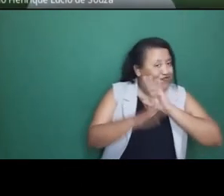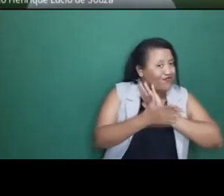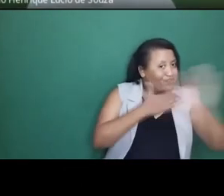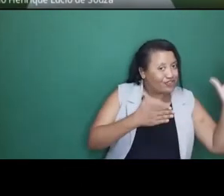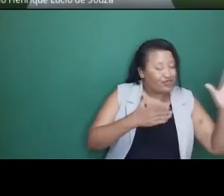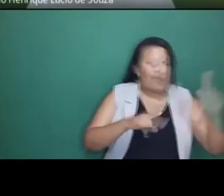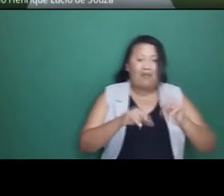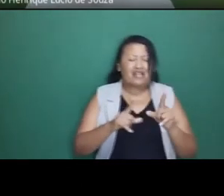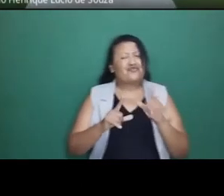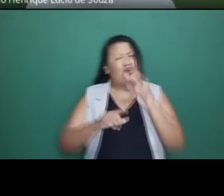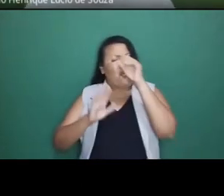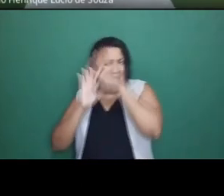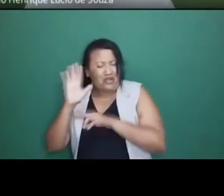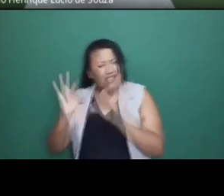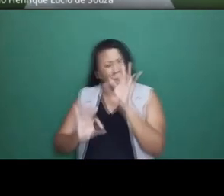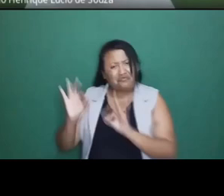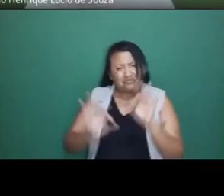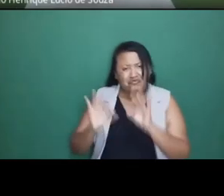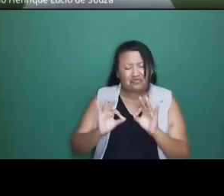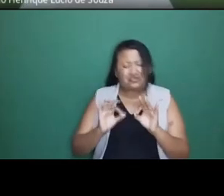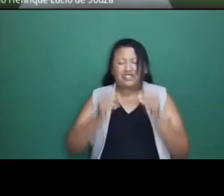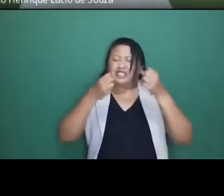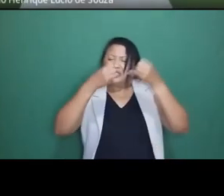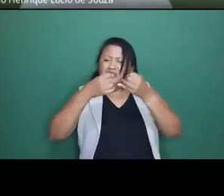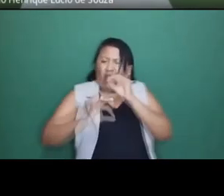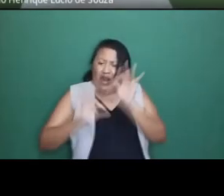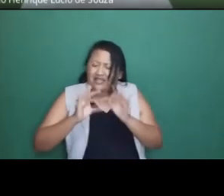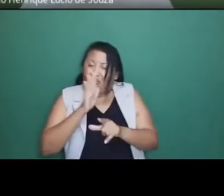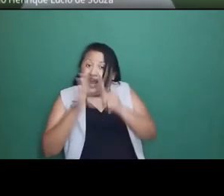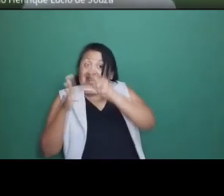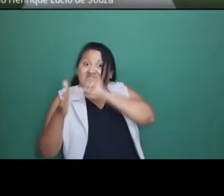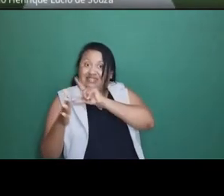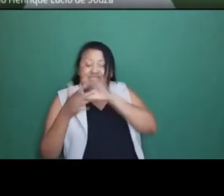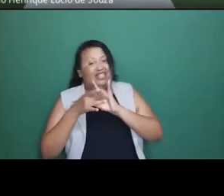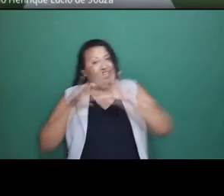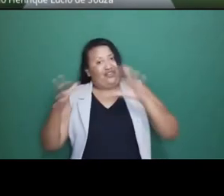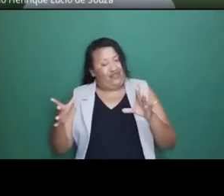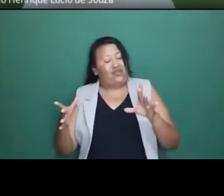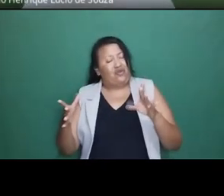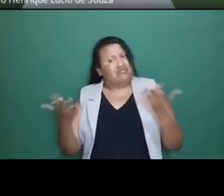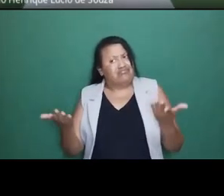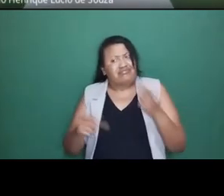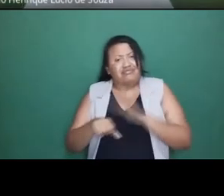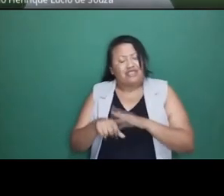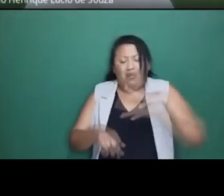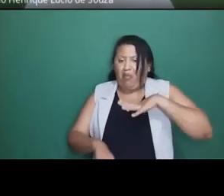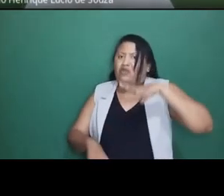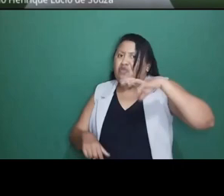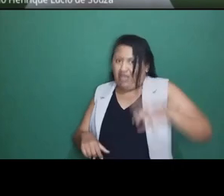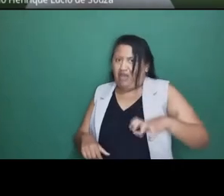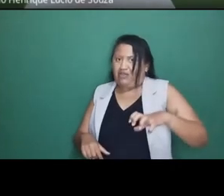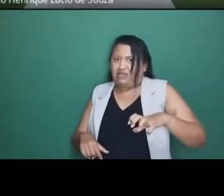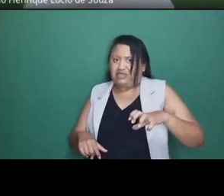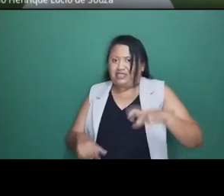meticuloso e feito a longo prazo que livrou de certa maneira Portugal Nas Garras de